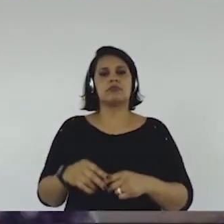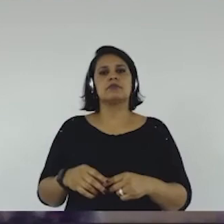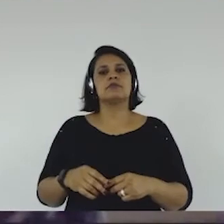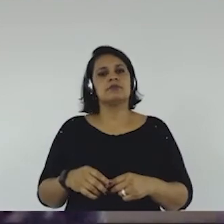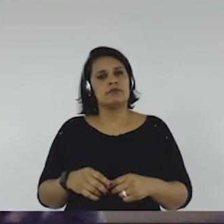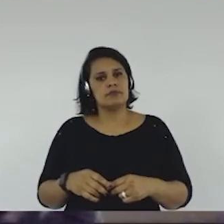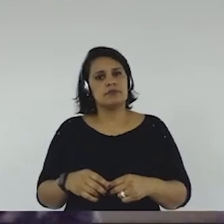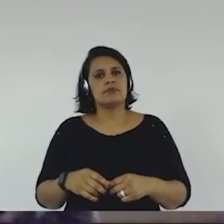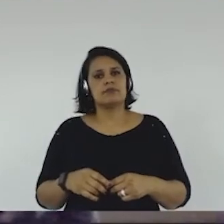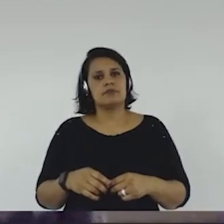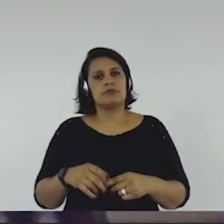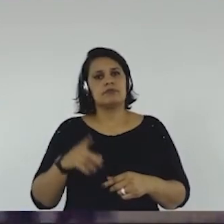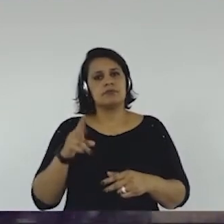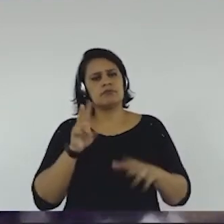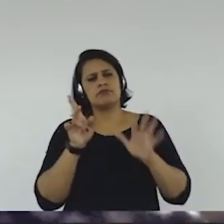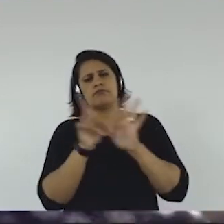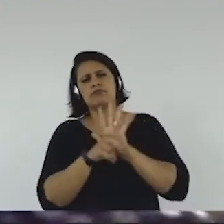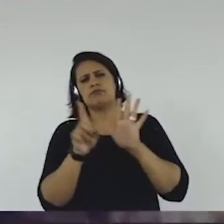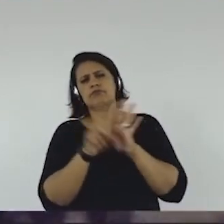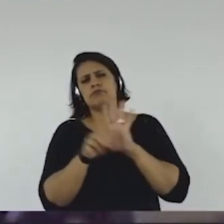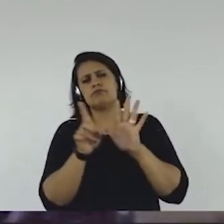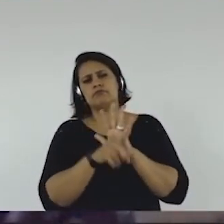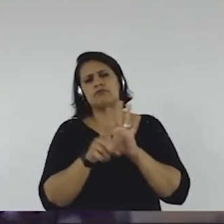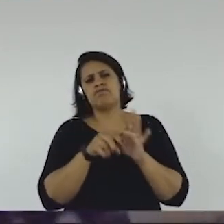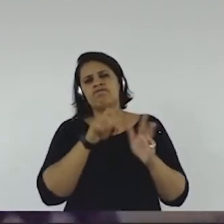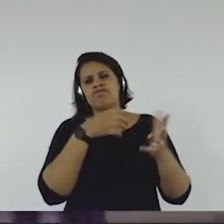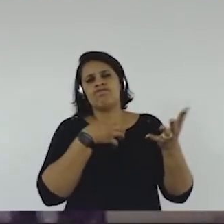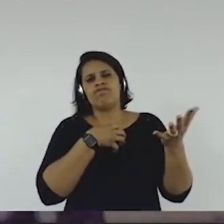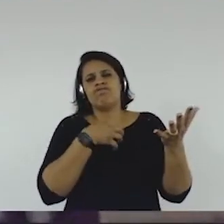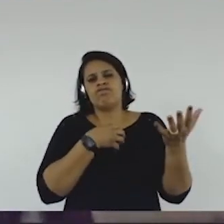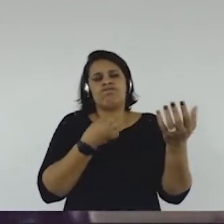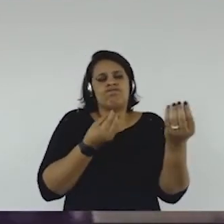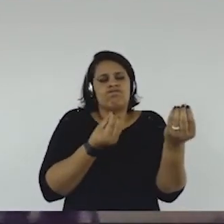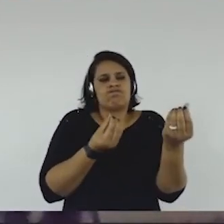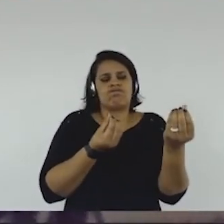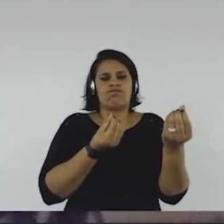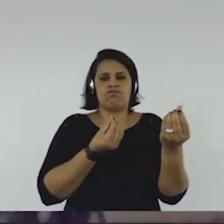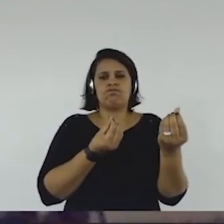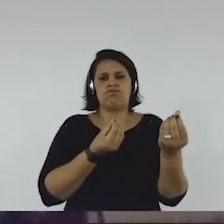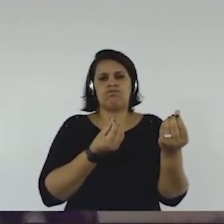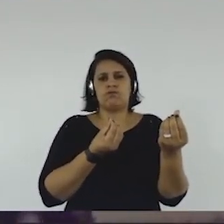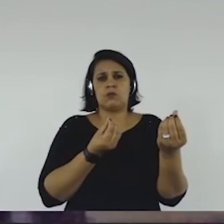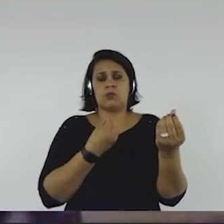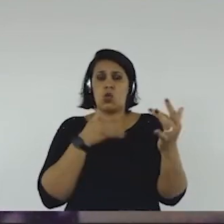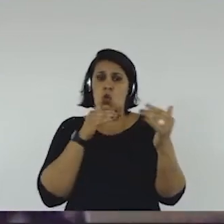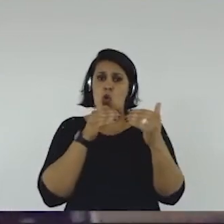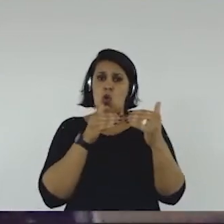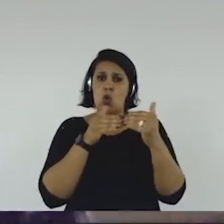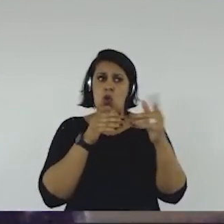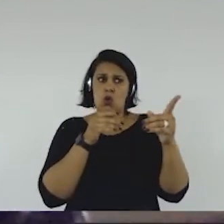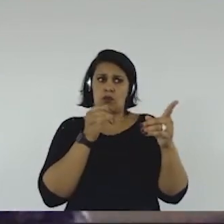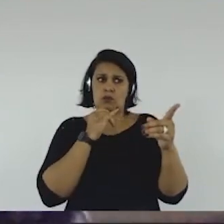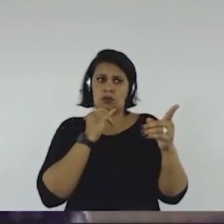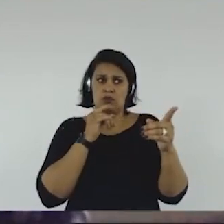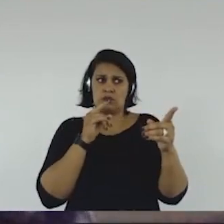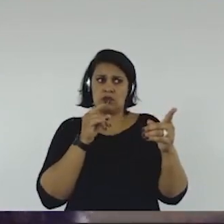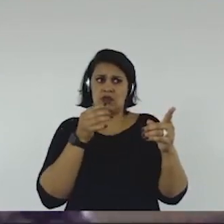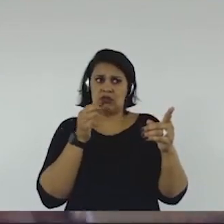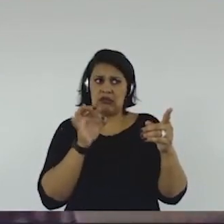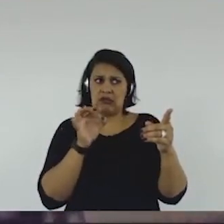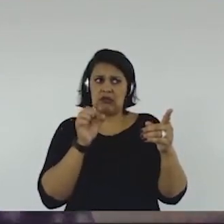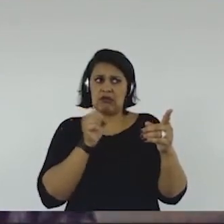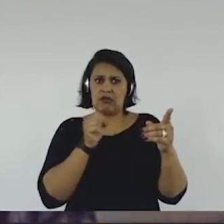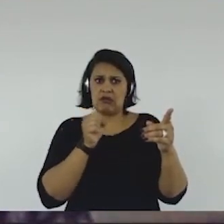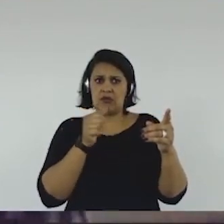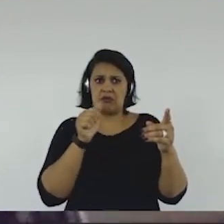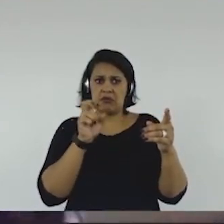vá inquiri-la, ela sente mais aquilo. Eu concordo com o Augusto o seguinte, daqui 10 anos, 15 anos vão ser outro